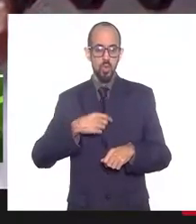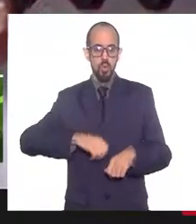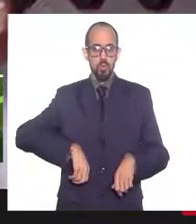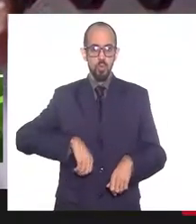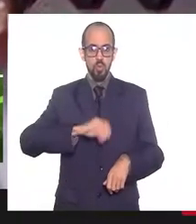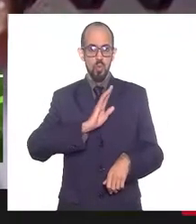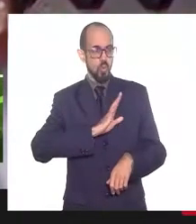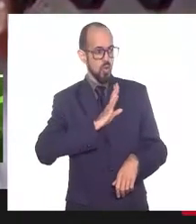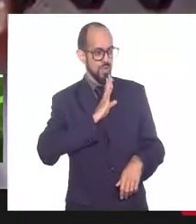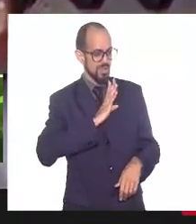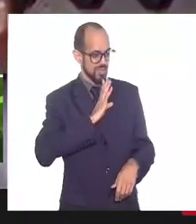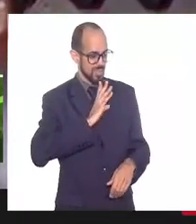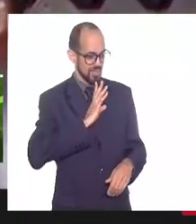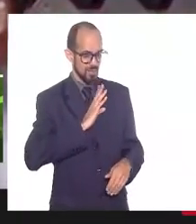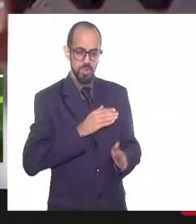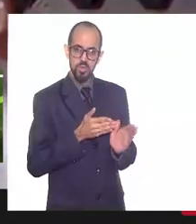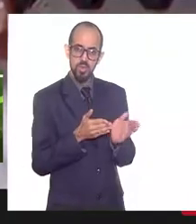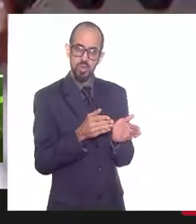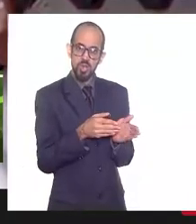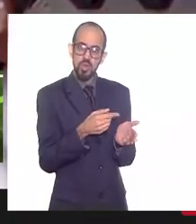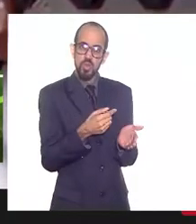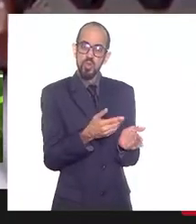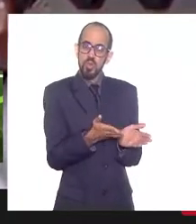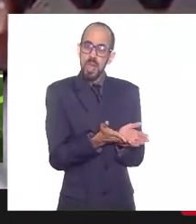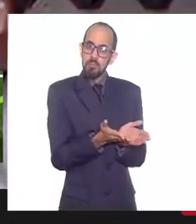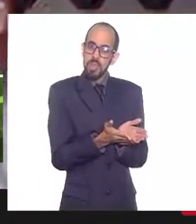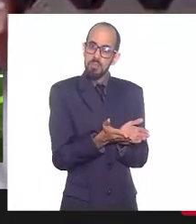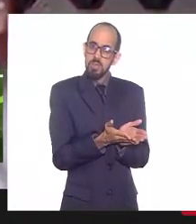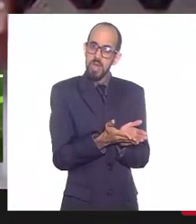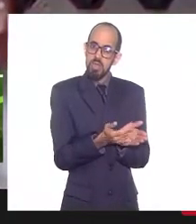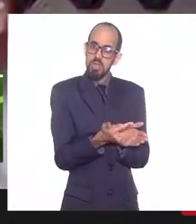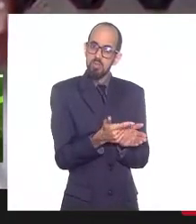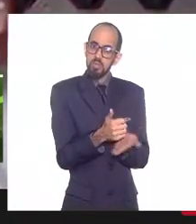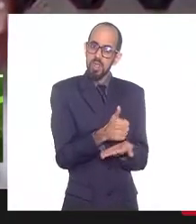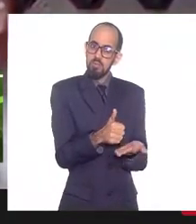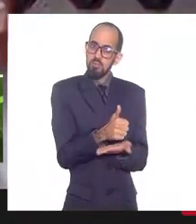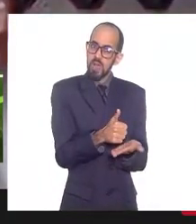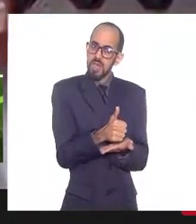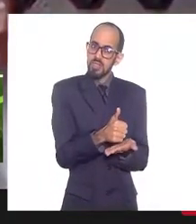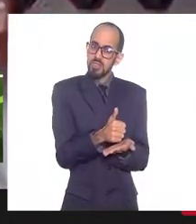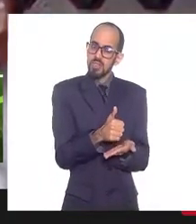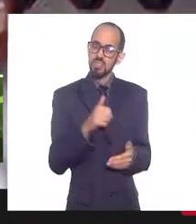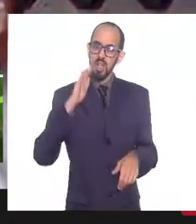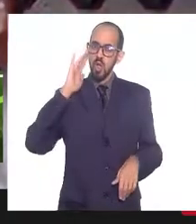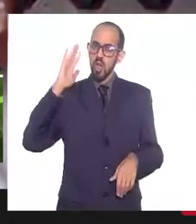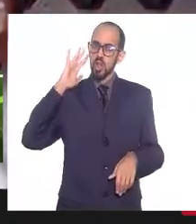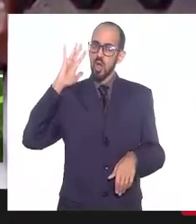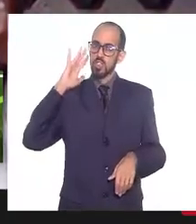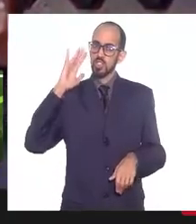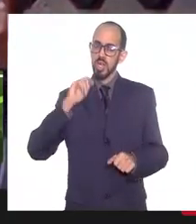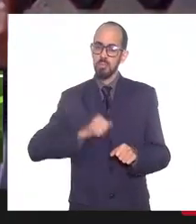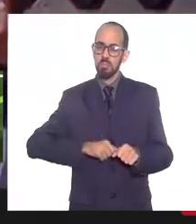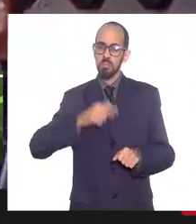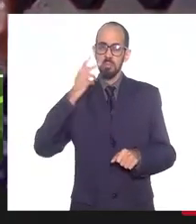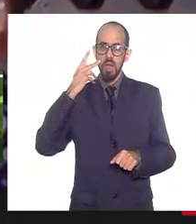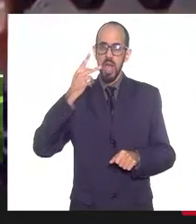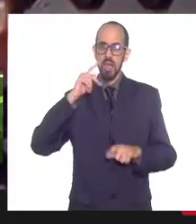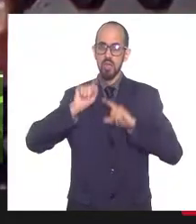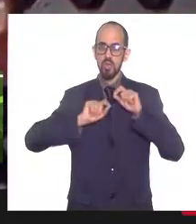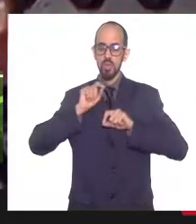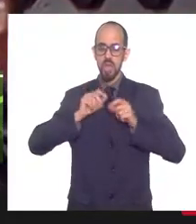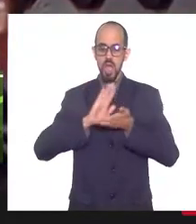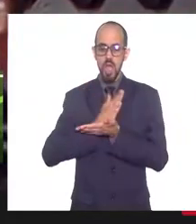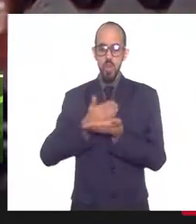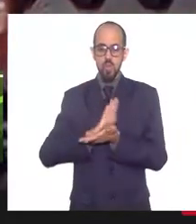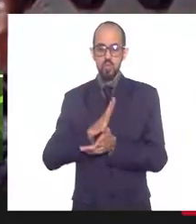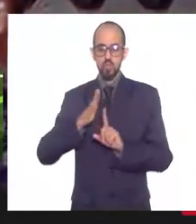e da exegese bíblica, não há base bíblica e teológica para determinados